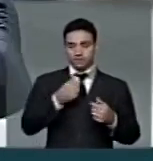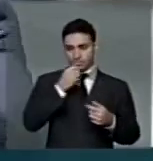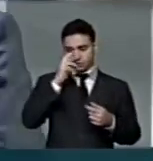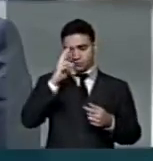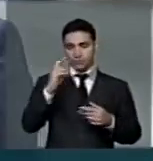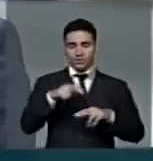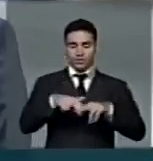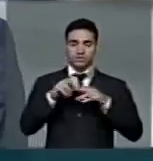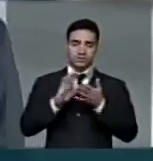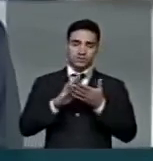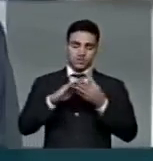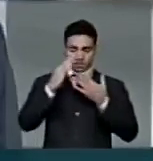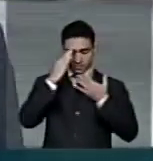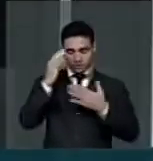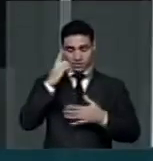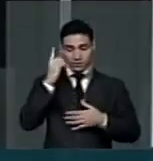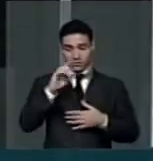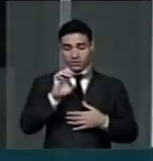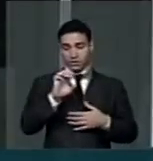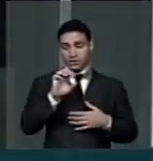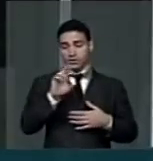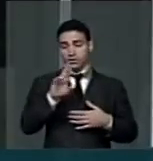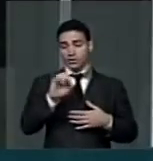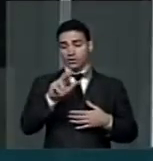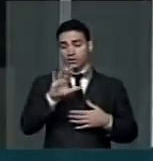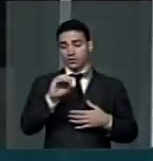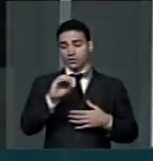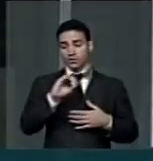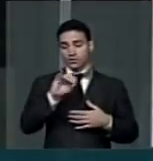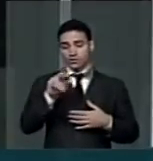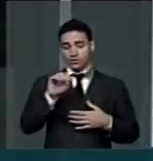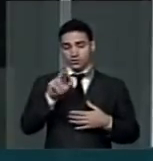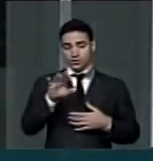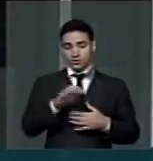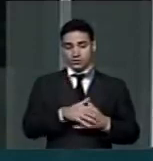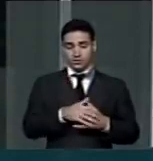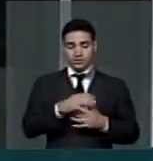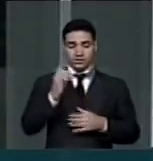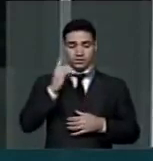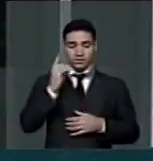Muito obrigado, deputado Eurico Júnior. Agradeço a parte e o deputado